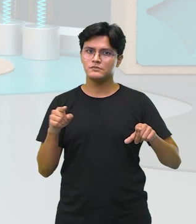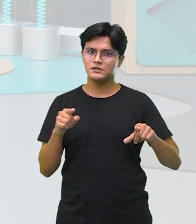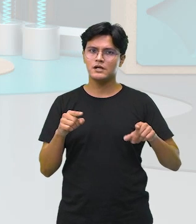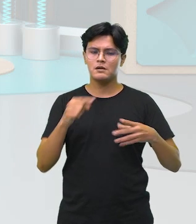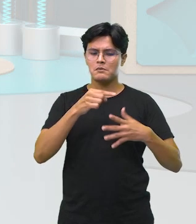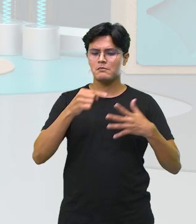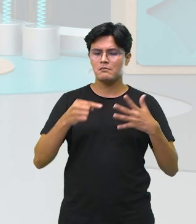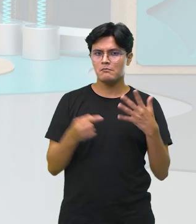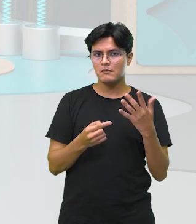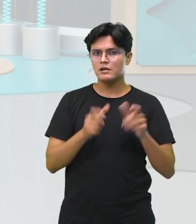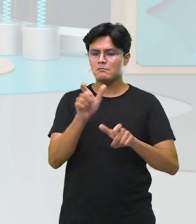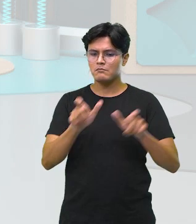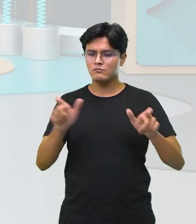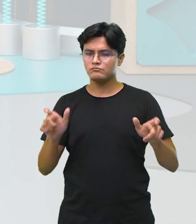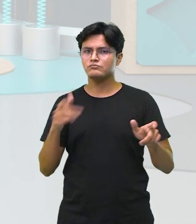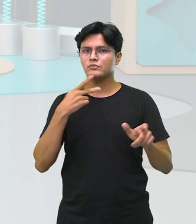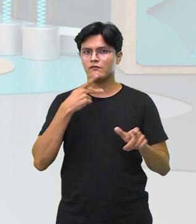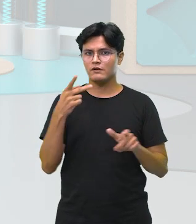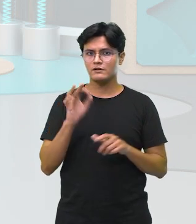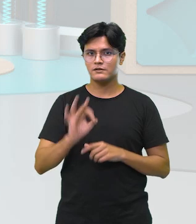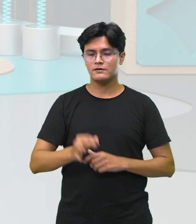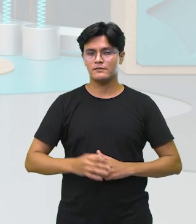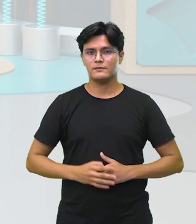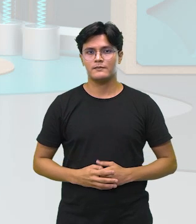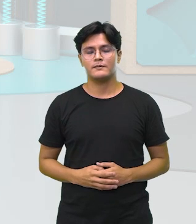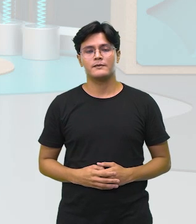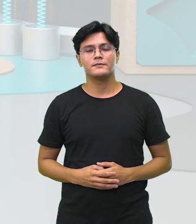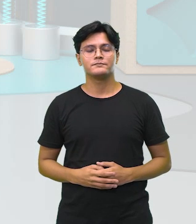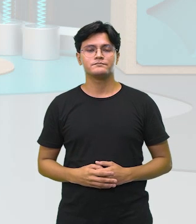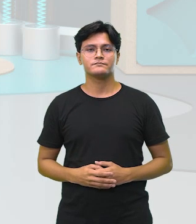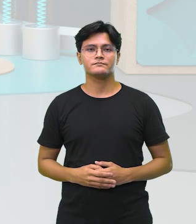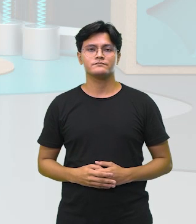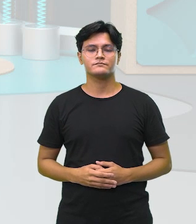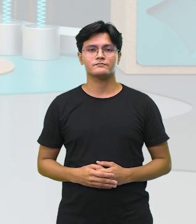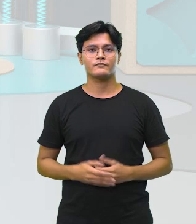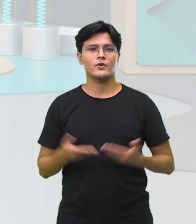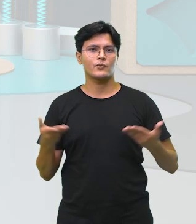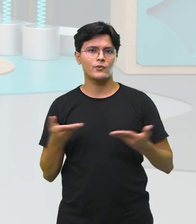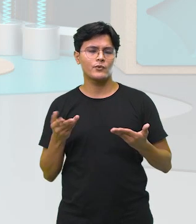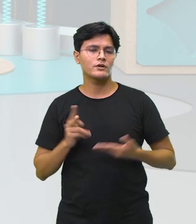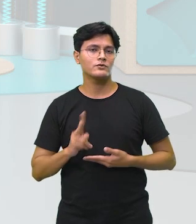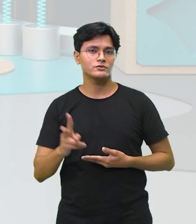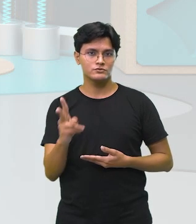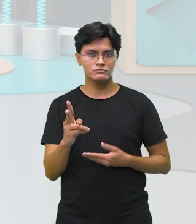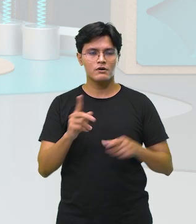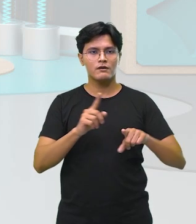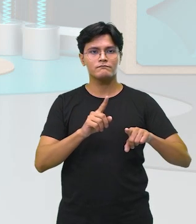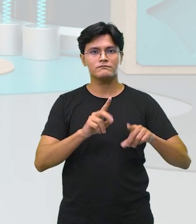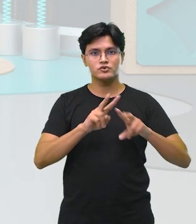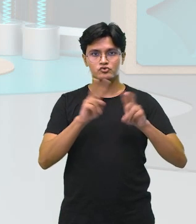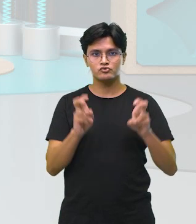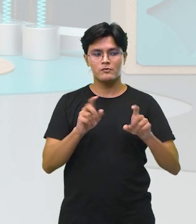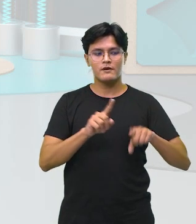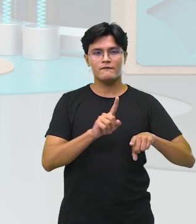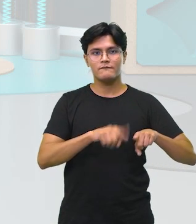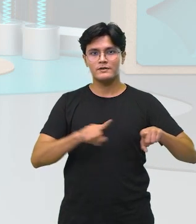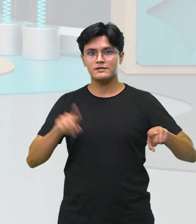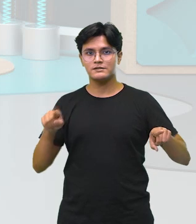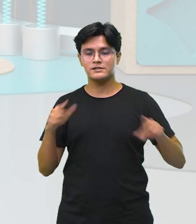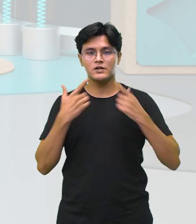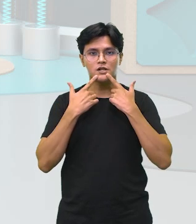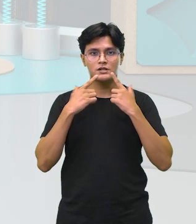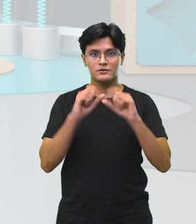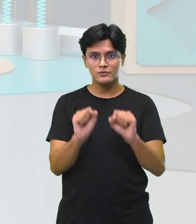de falantes certo nós vamos continuar falando de variação linguística agora trazendo